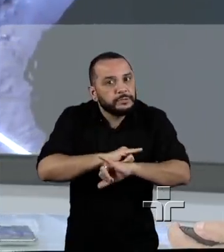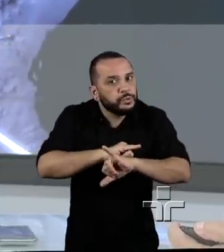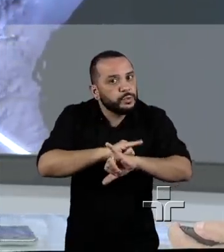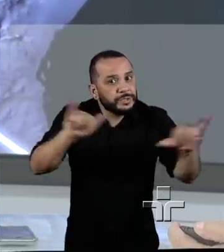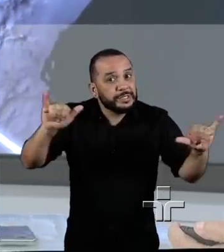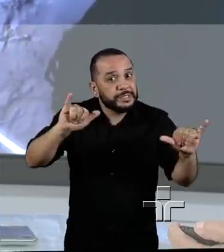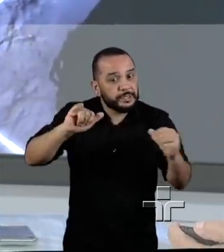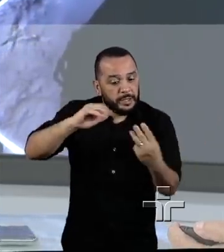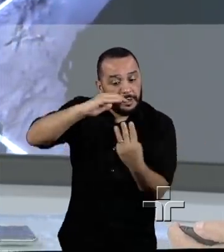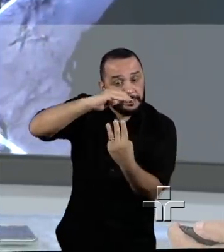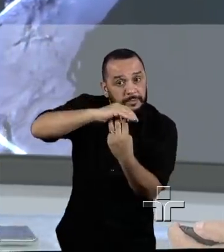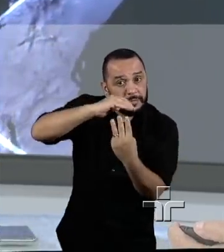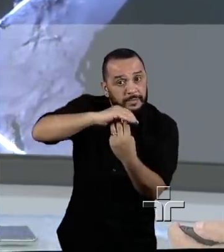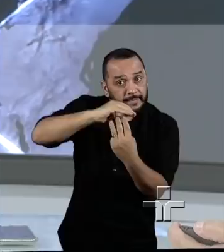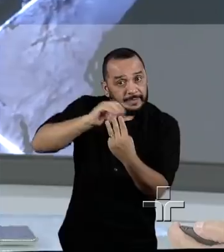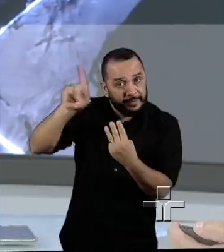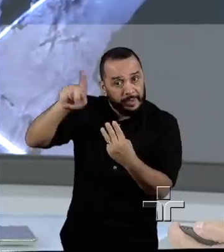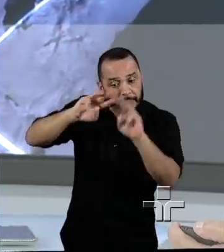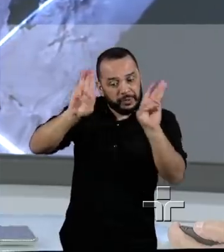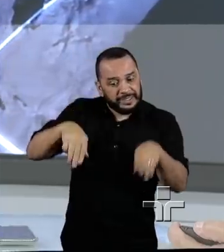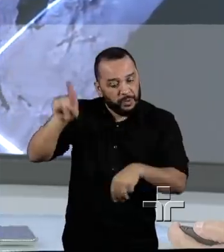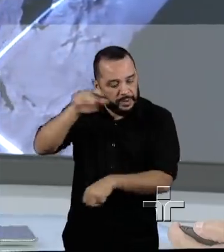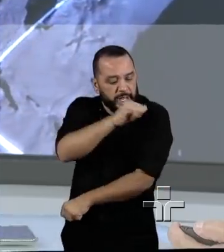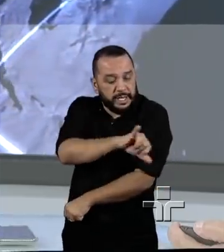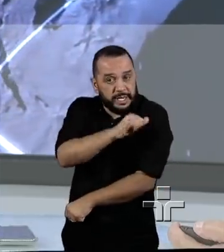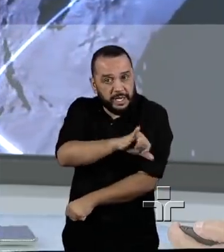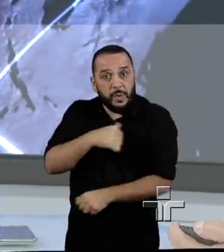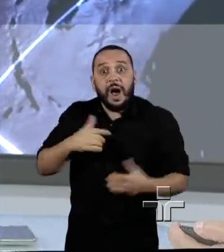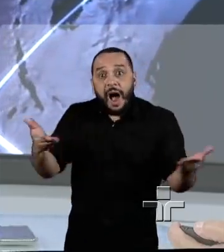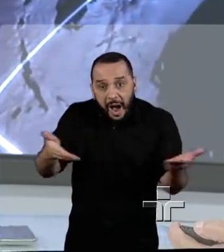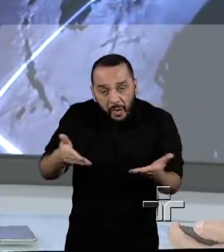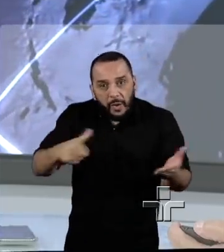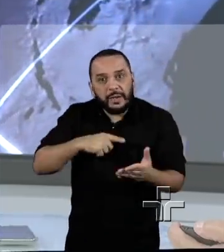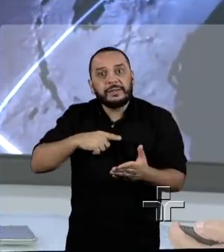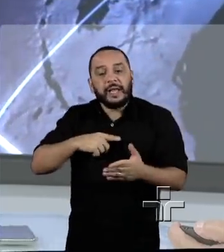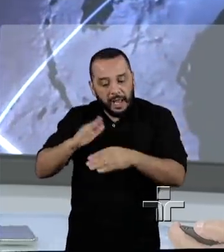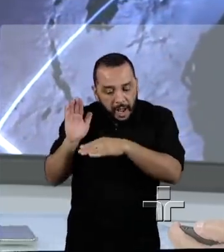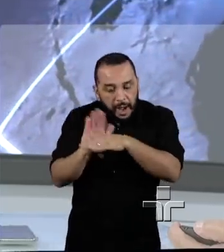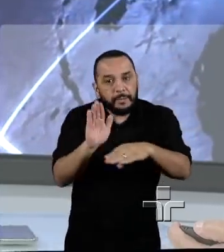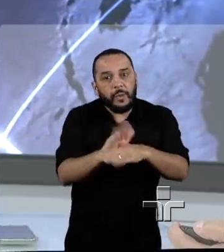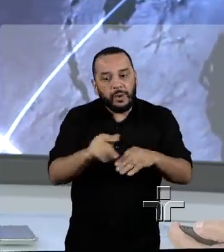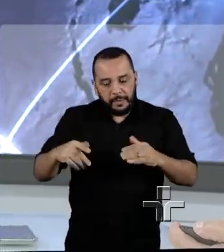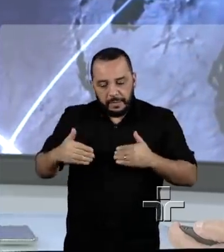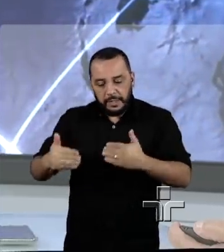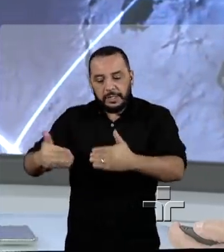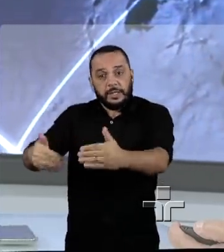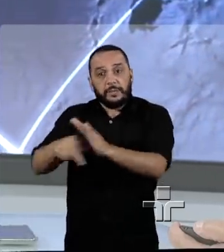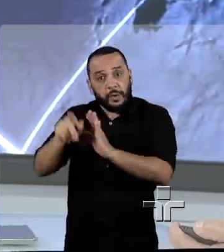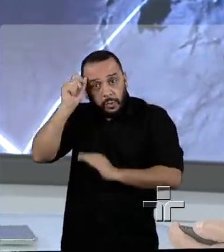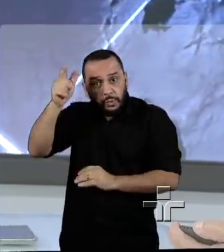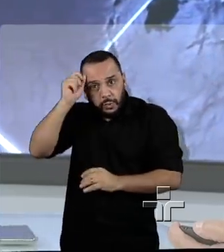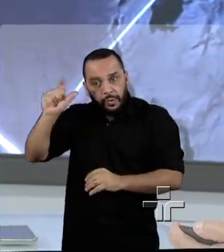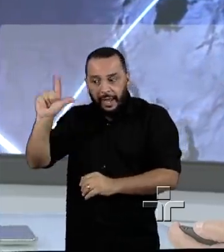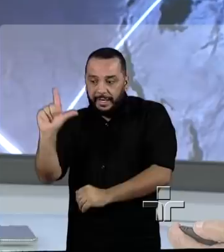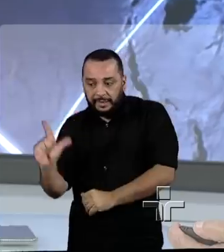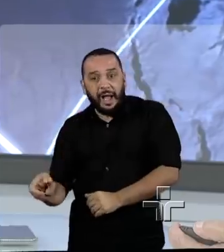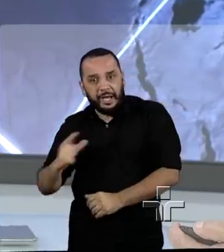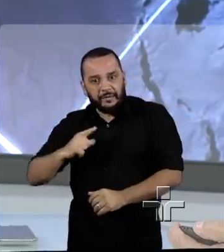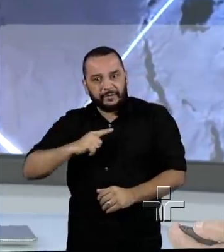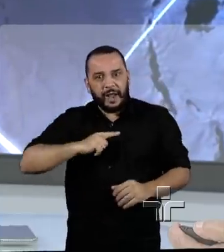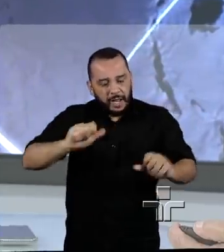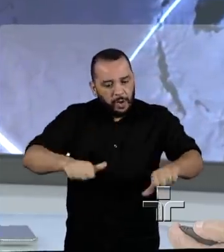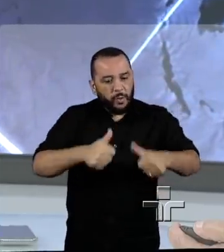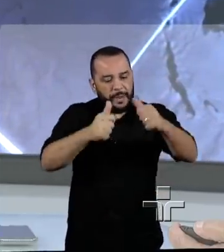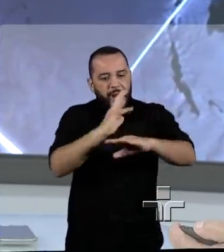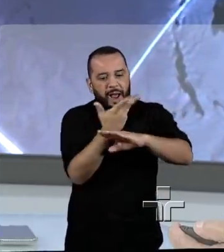Museu Nacional do Rio de Janeiro vai contar a partir de agora com a colaboração do Ministério da Cultura da Itália para a recuperação do acervo. O governo